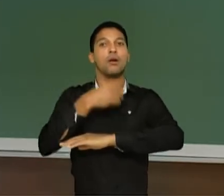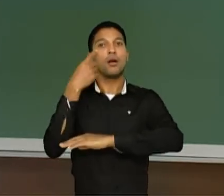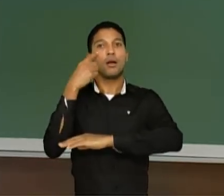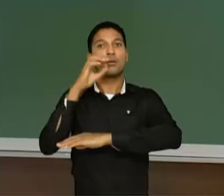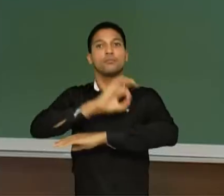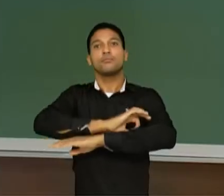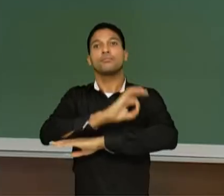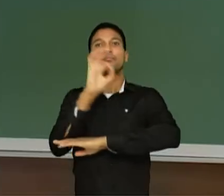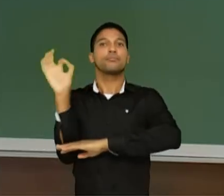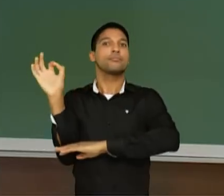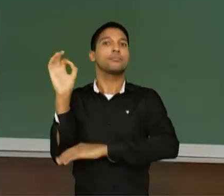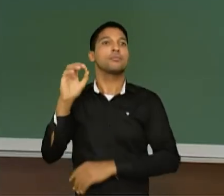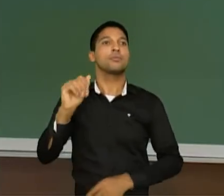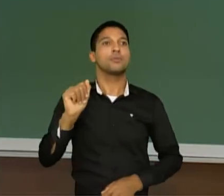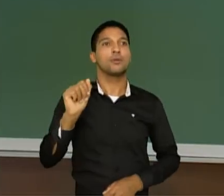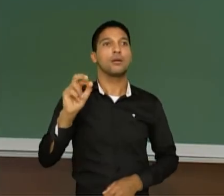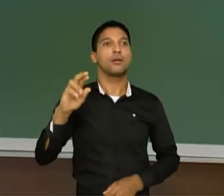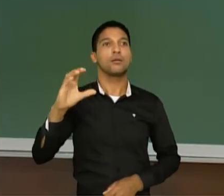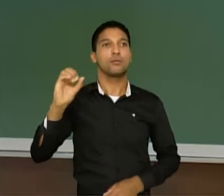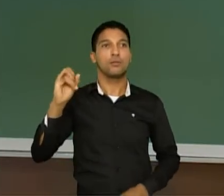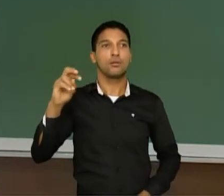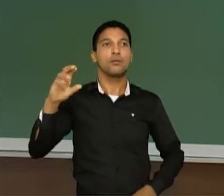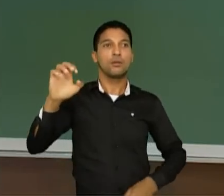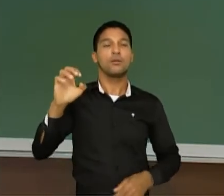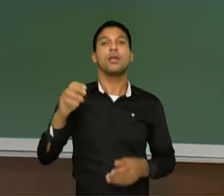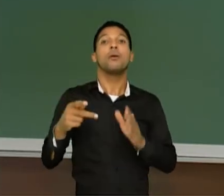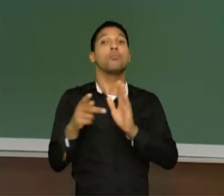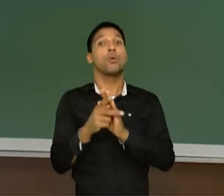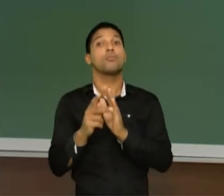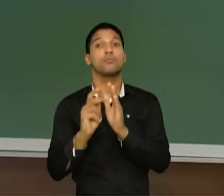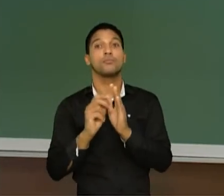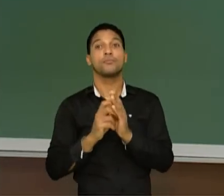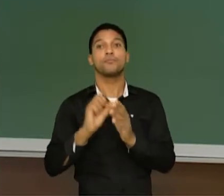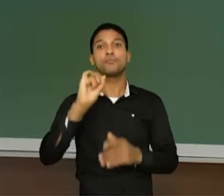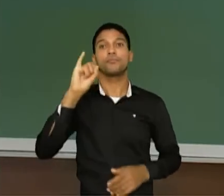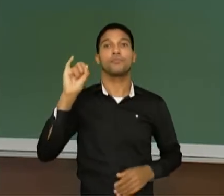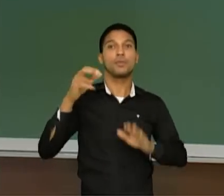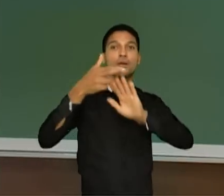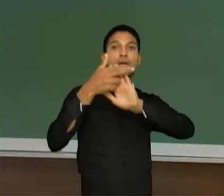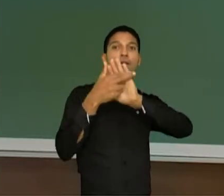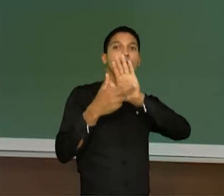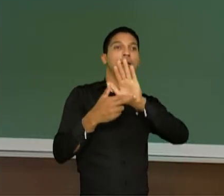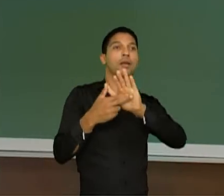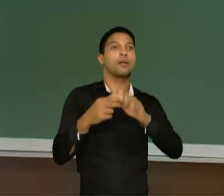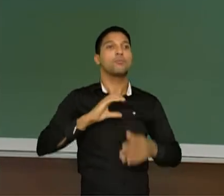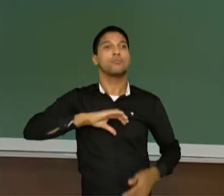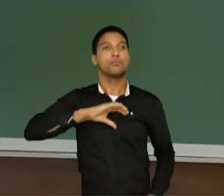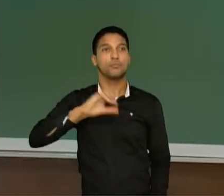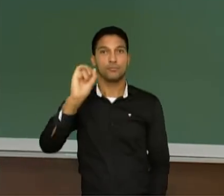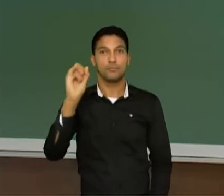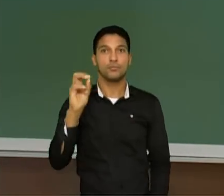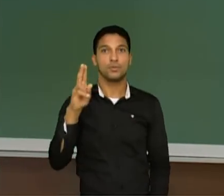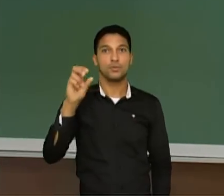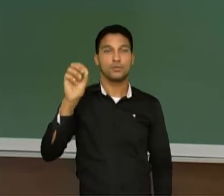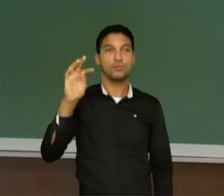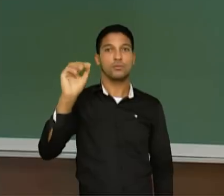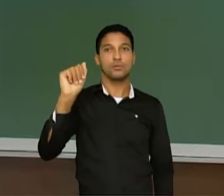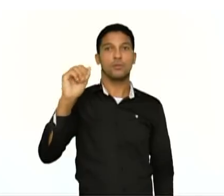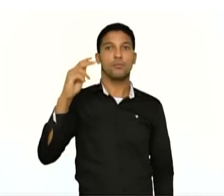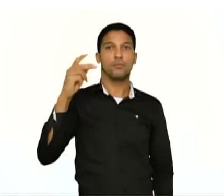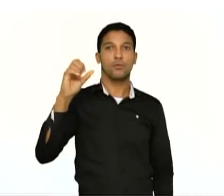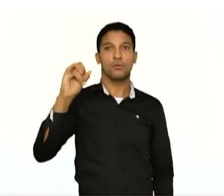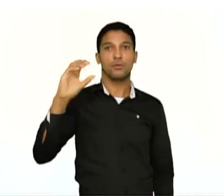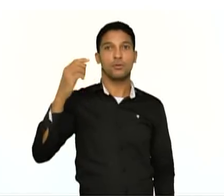justaposição, ok? Então, ali, ó, pernalta, aglutinação, né? Perna alta eliminou o A, eliminou uma letra,